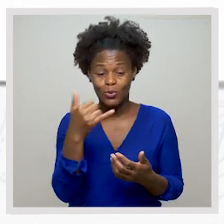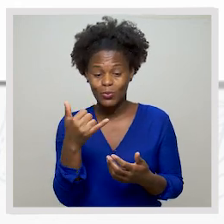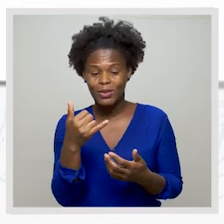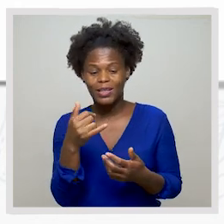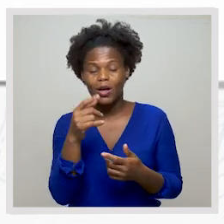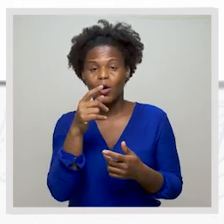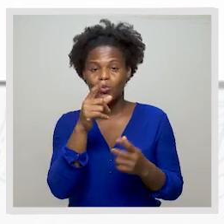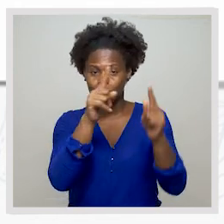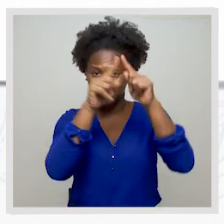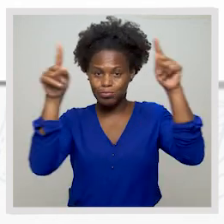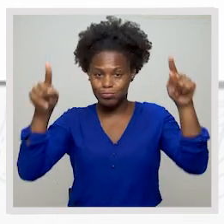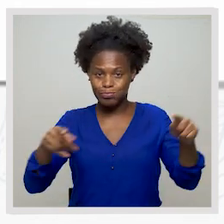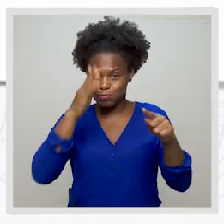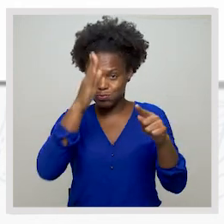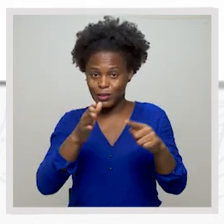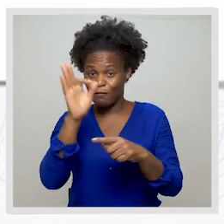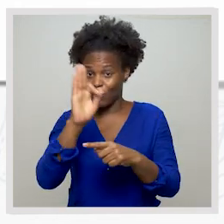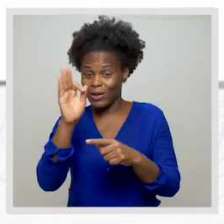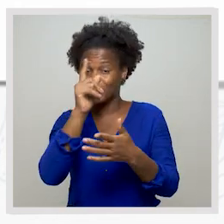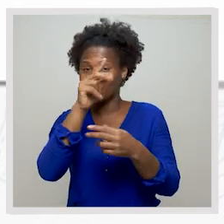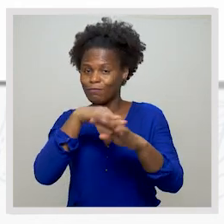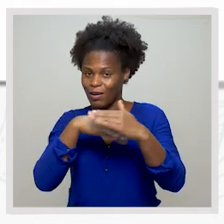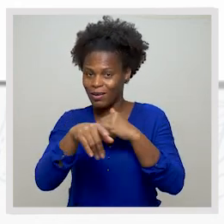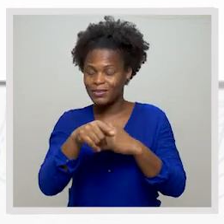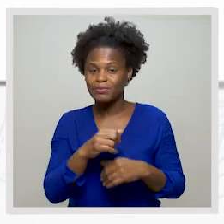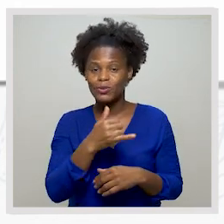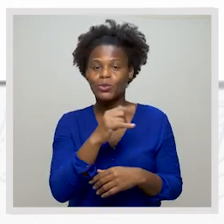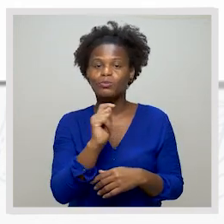2.2. Construa uma tabela de frequências.